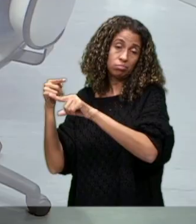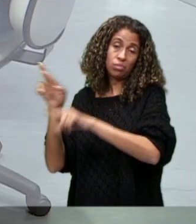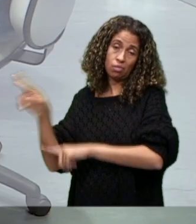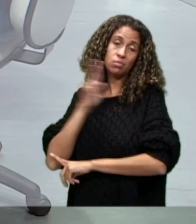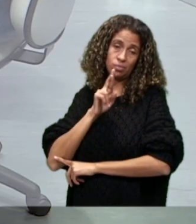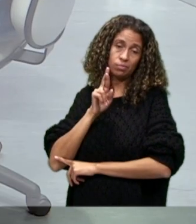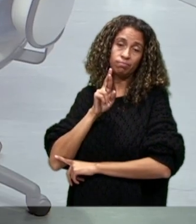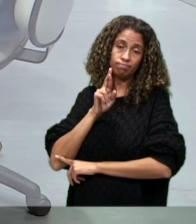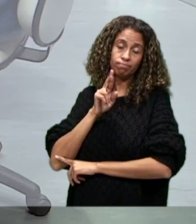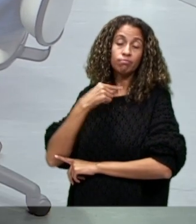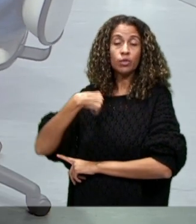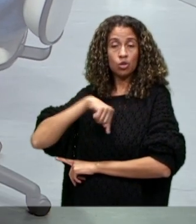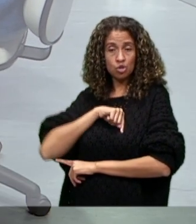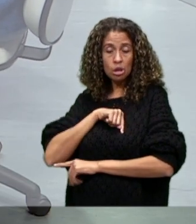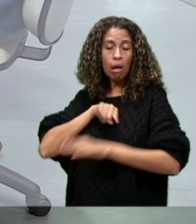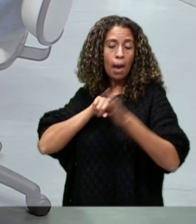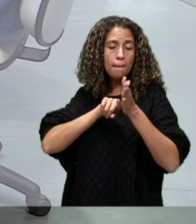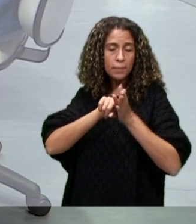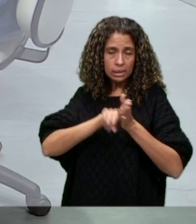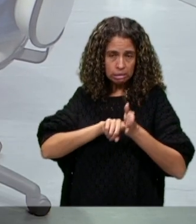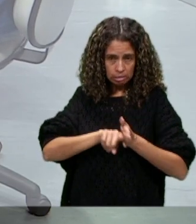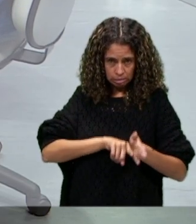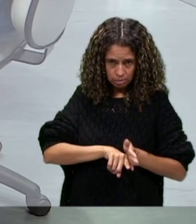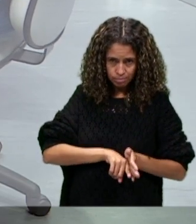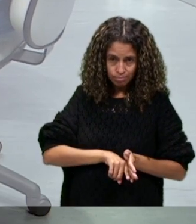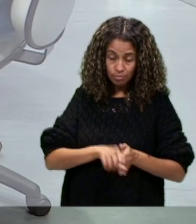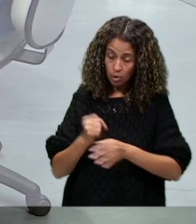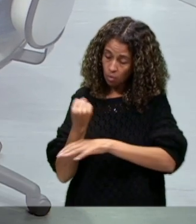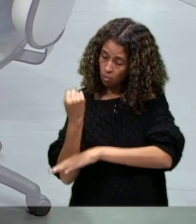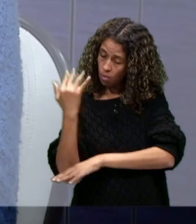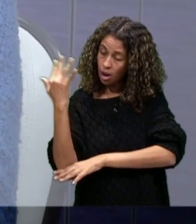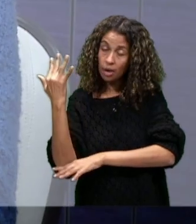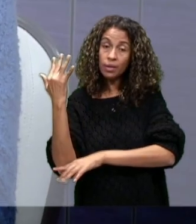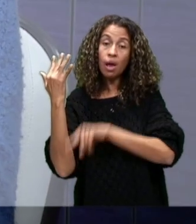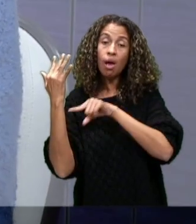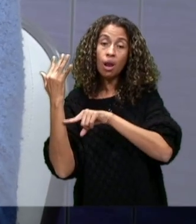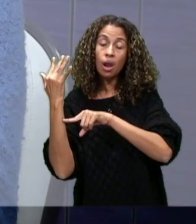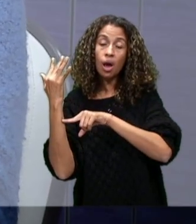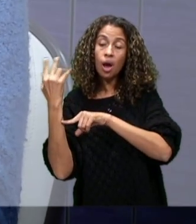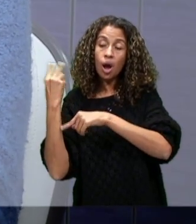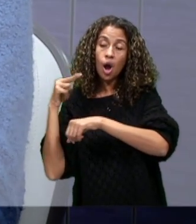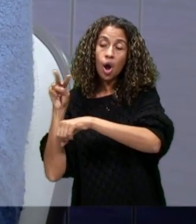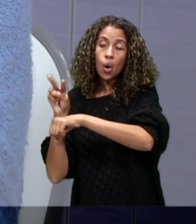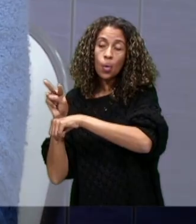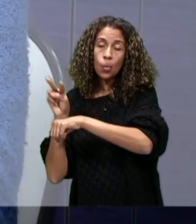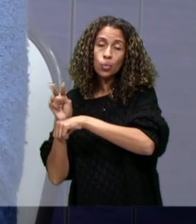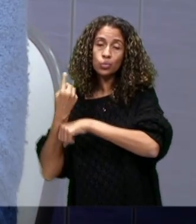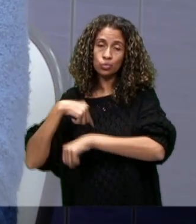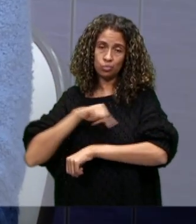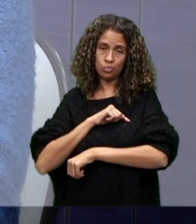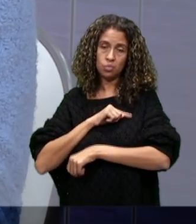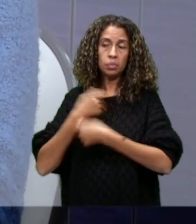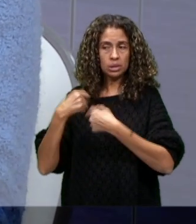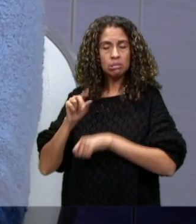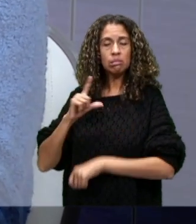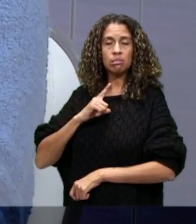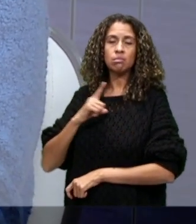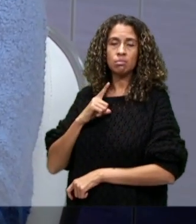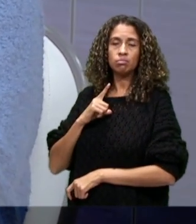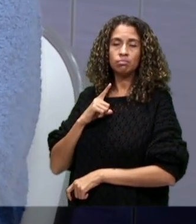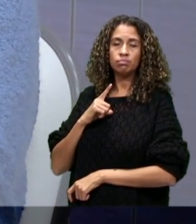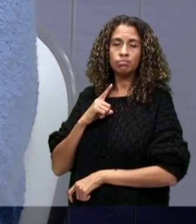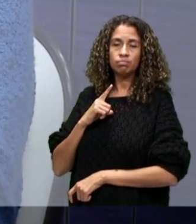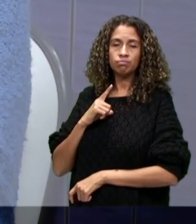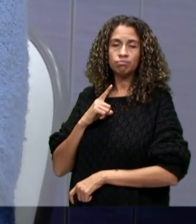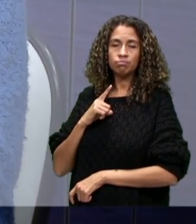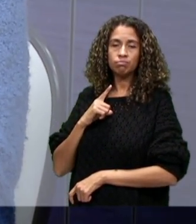a gente precisa de mais áreas verdes. Uma árvore é um estoque de carbono, né? A gente precisa manter esses estoques.